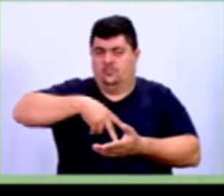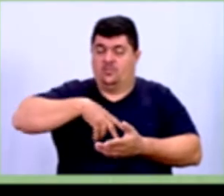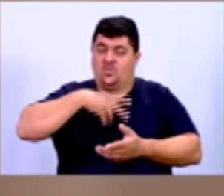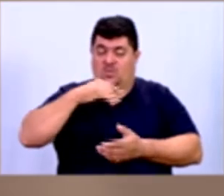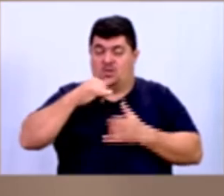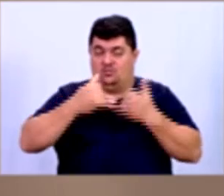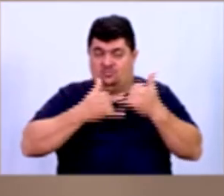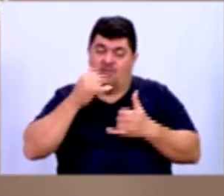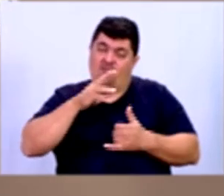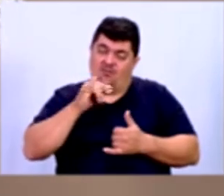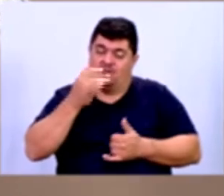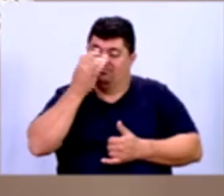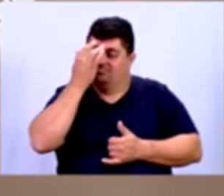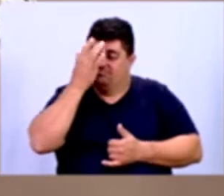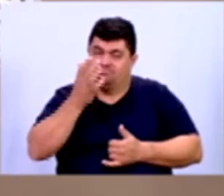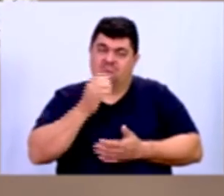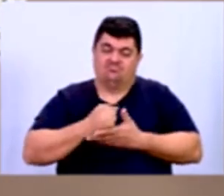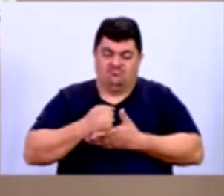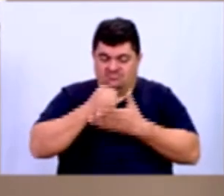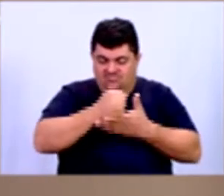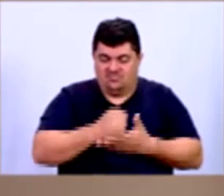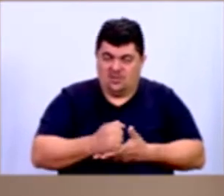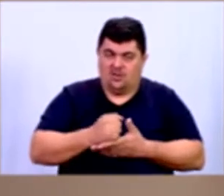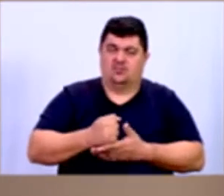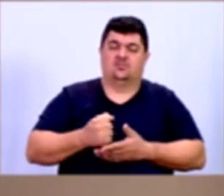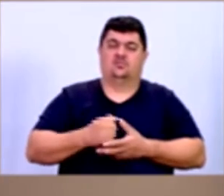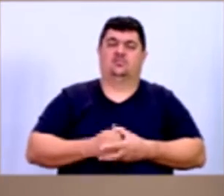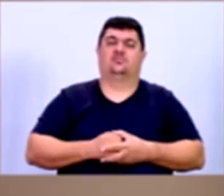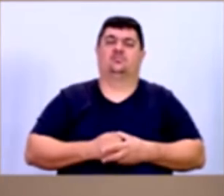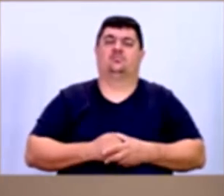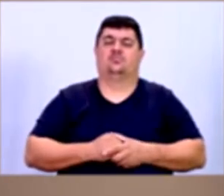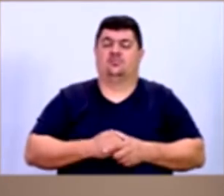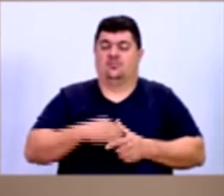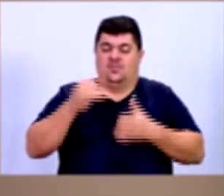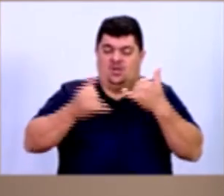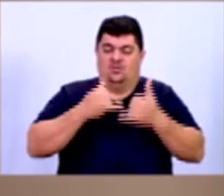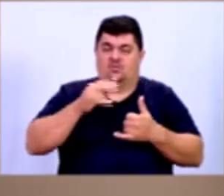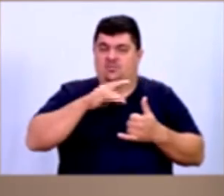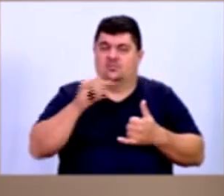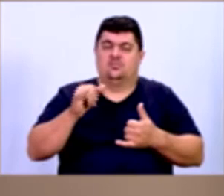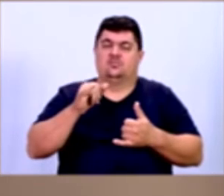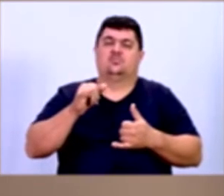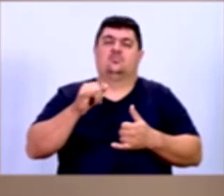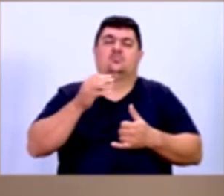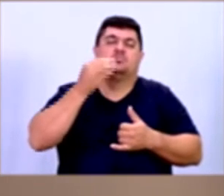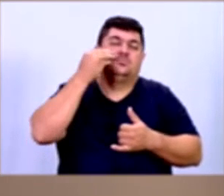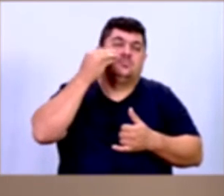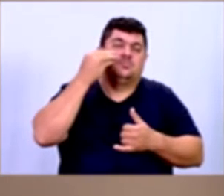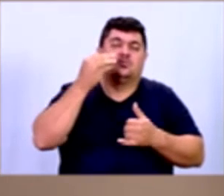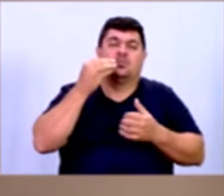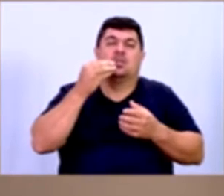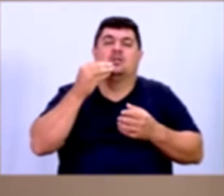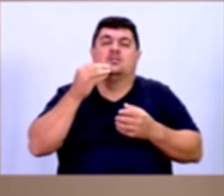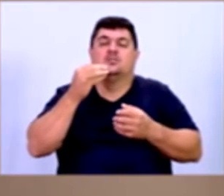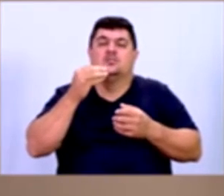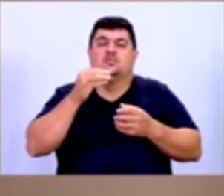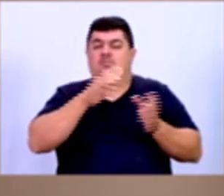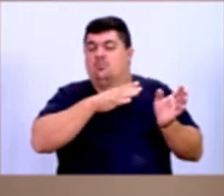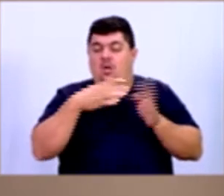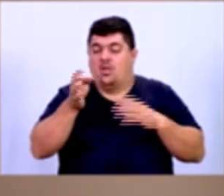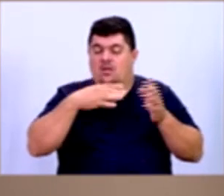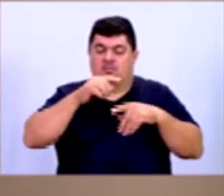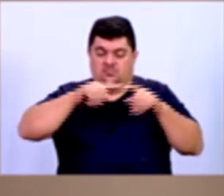facilitar na motivação do aluno. É lógico que o jogo vai facilitar na movimentação, na dinâmica da sala de